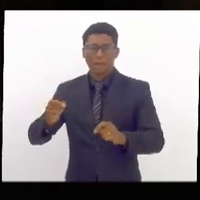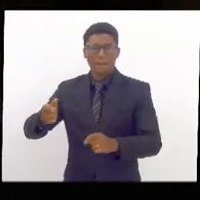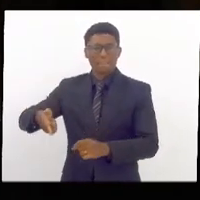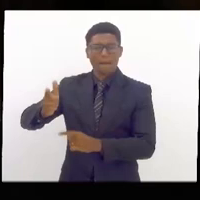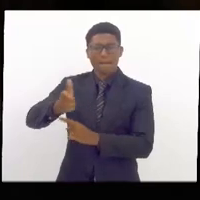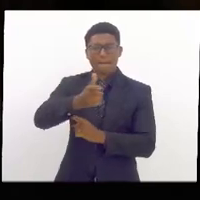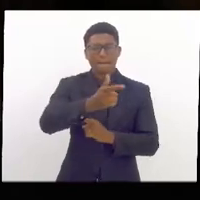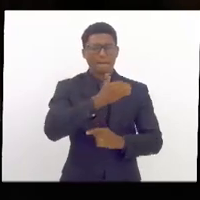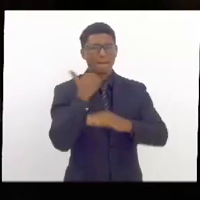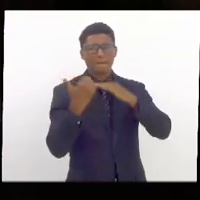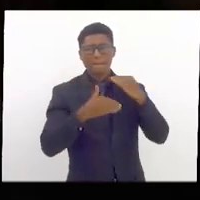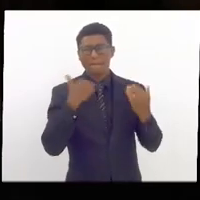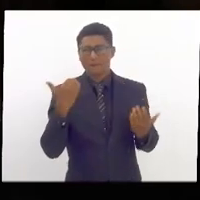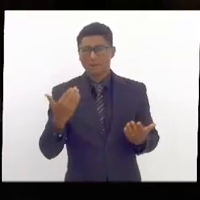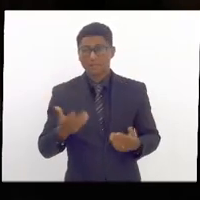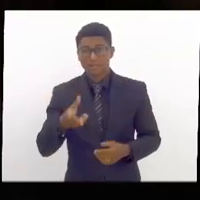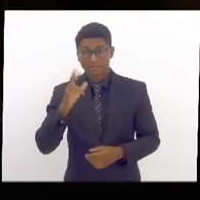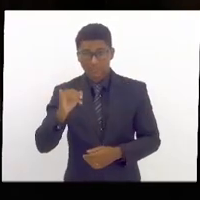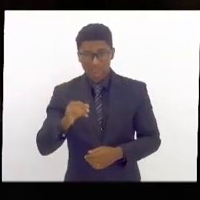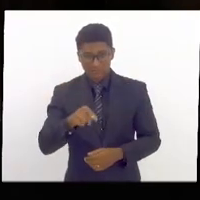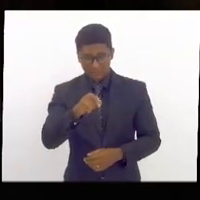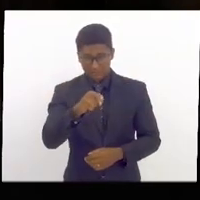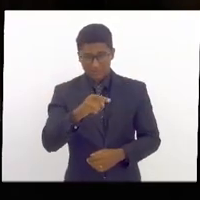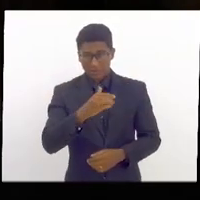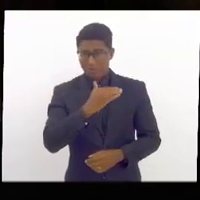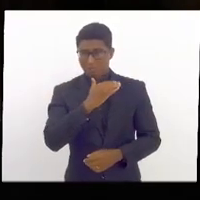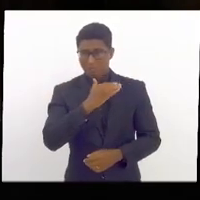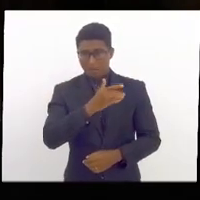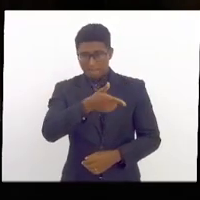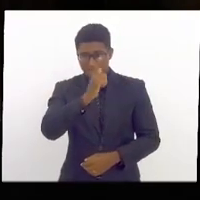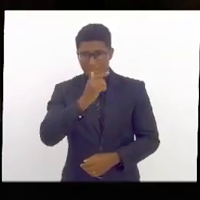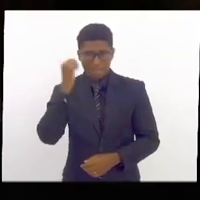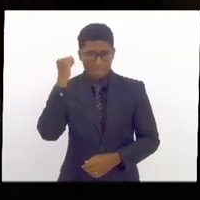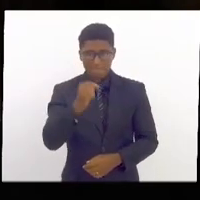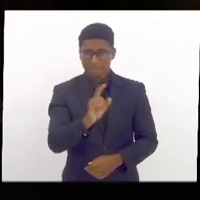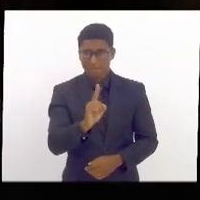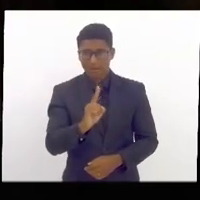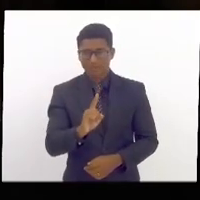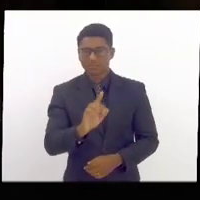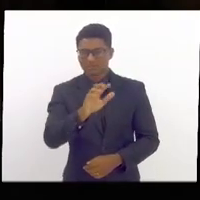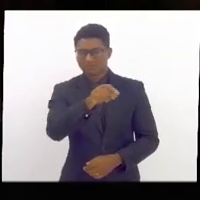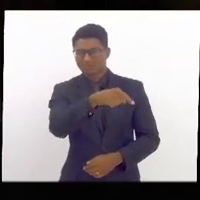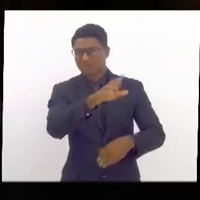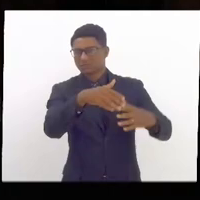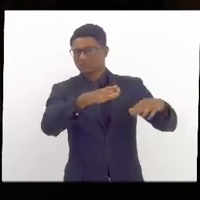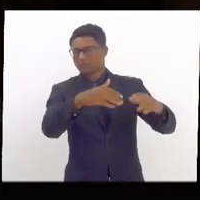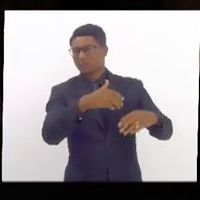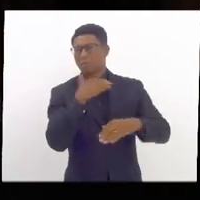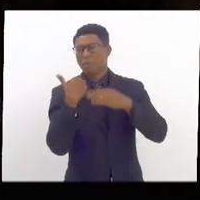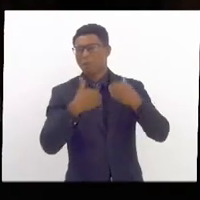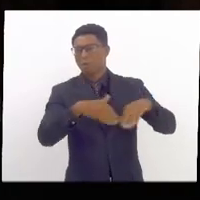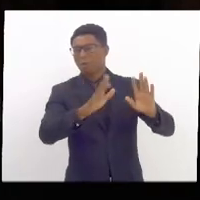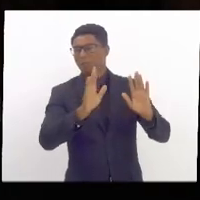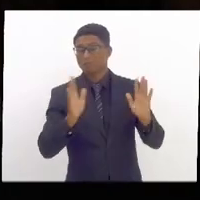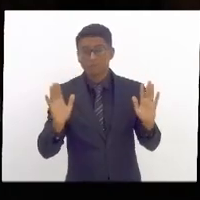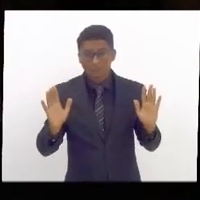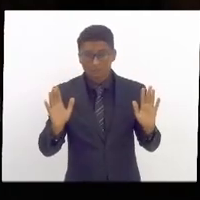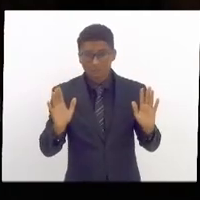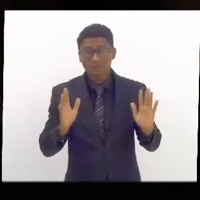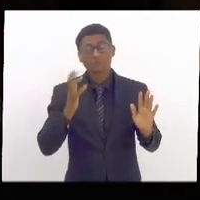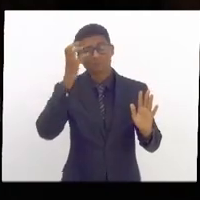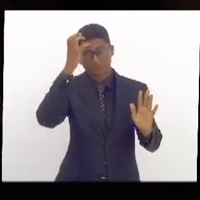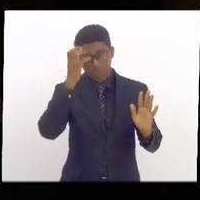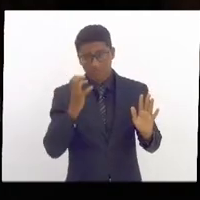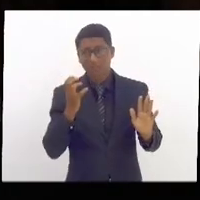é aquela que não mata, deixa morrer a população do estado do Rio de Janeiro. Isso é sério. Nós, inclusive, estamos fazendo os